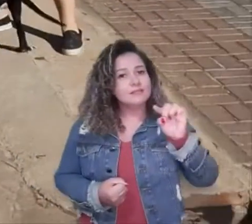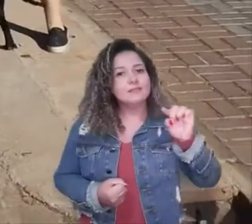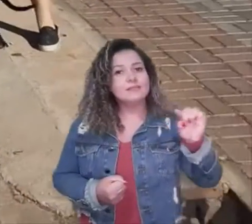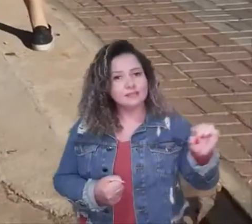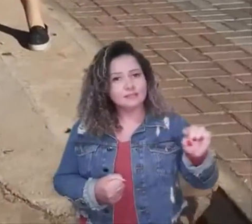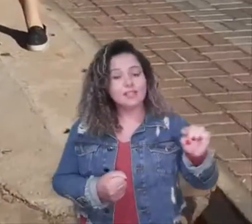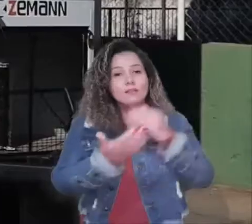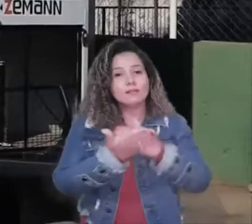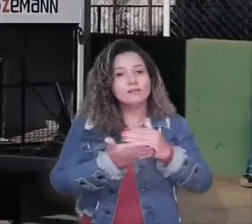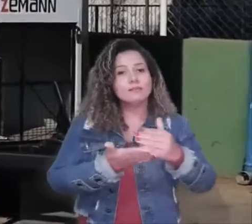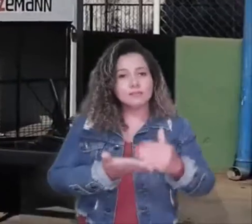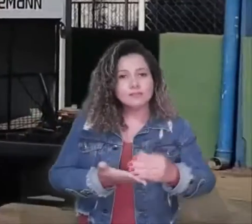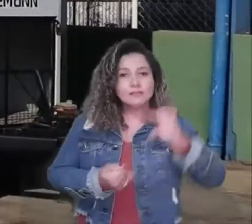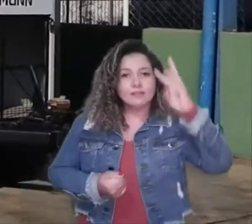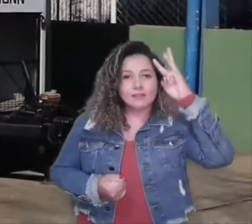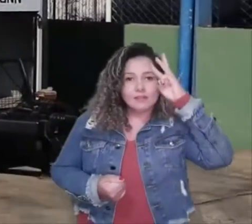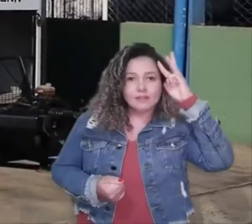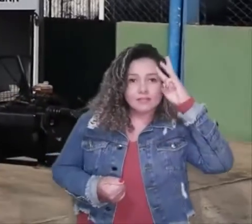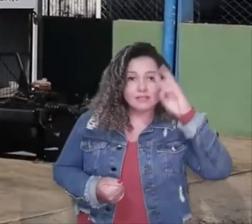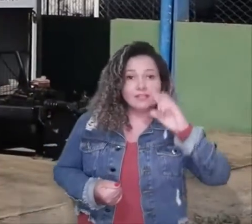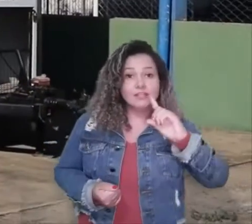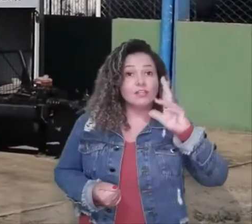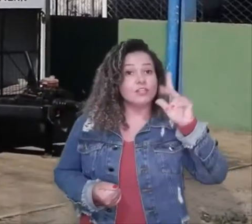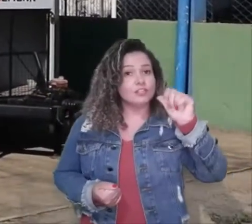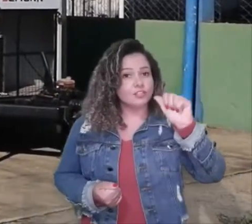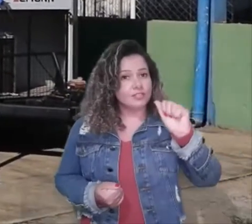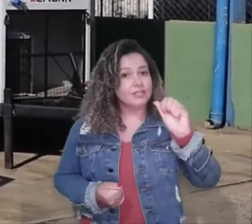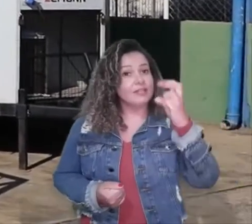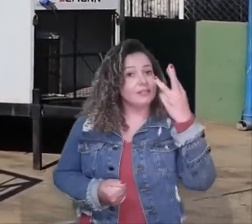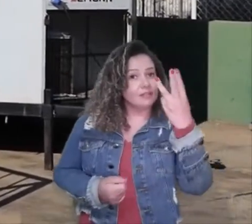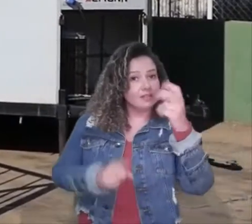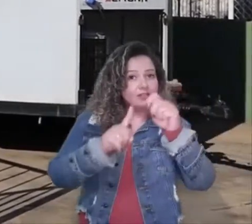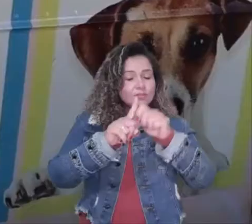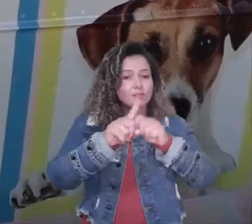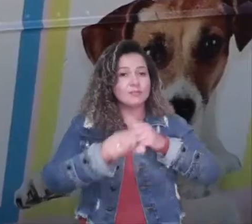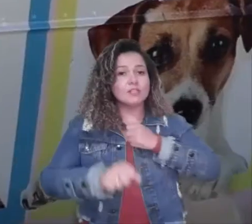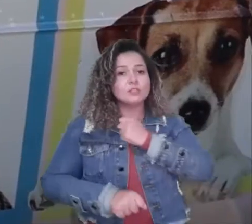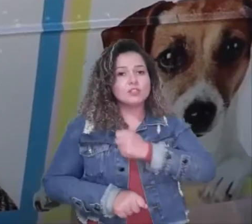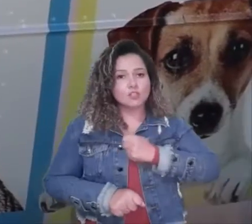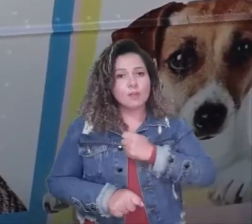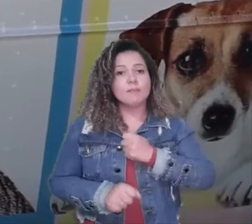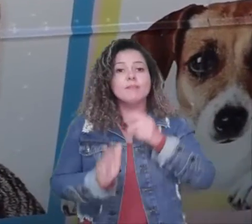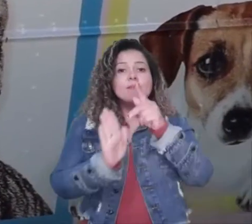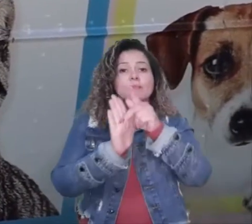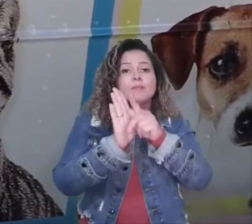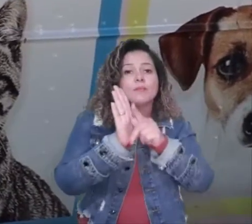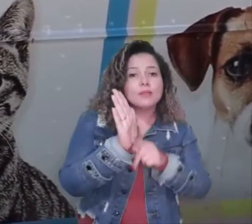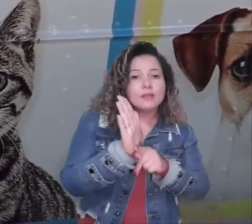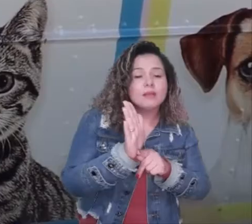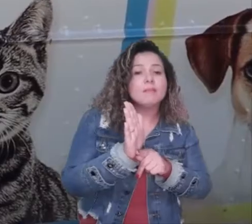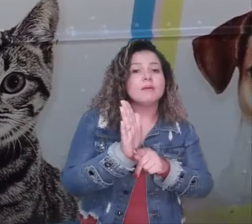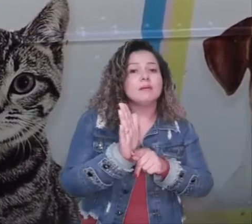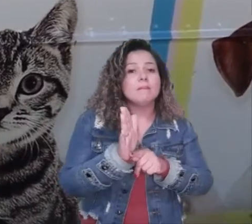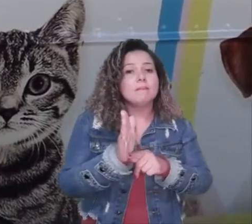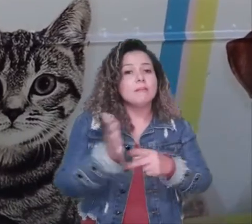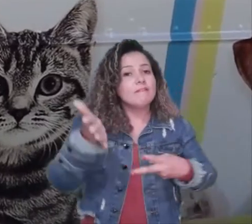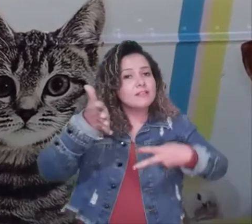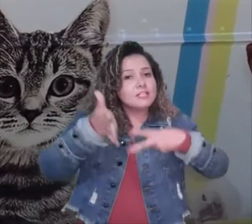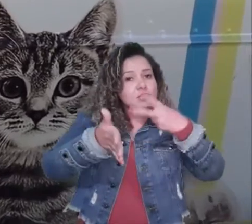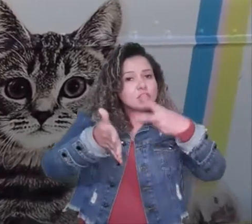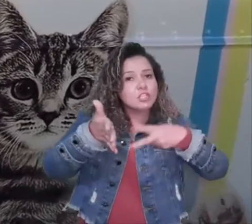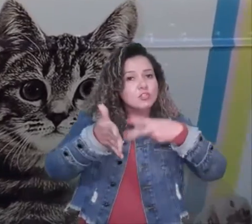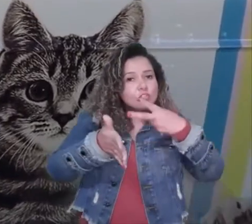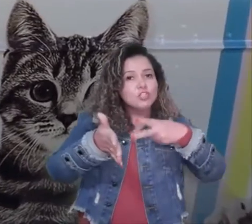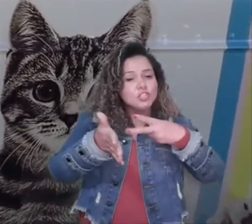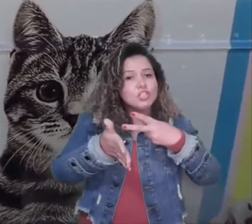Controle das Zoonoses, deu início, na manhã desta terça-feira, dia 3 de agosto, ao cronograma de castração de cães e gatos pelo